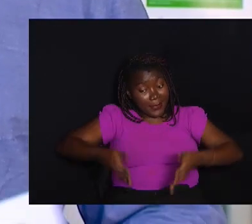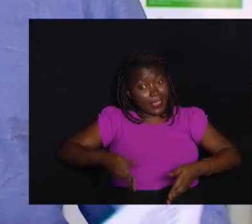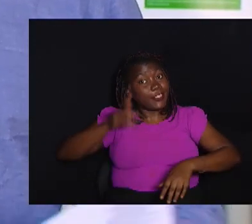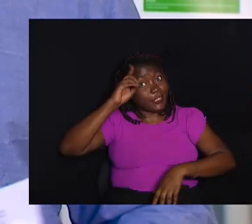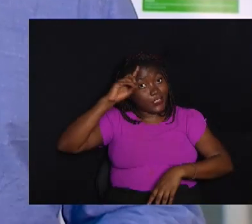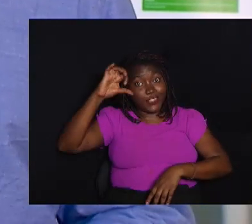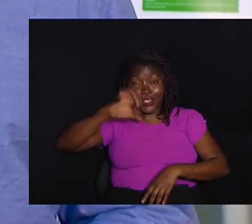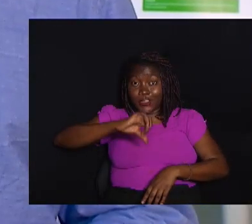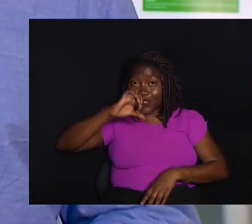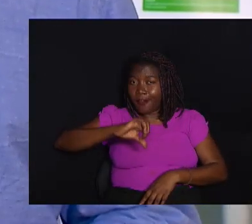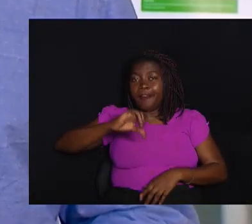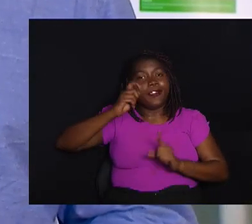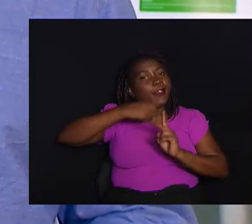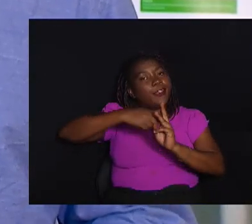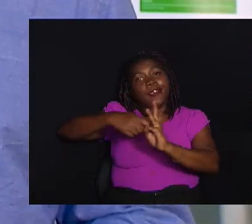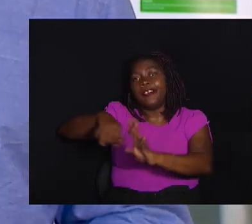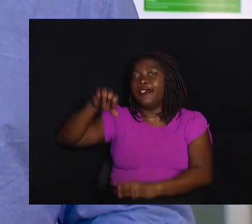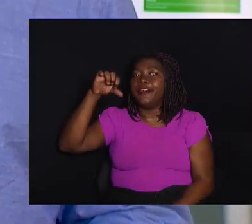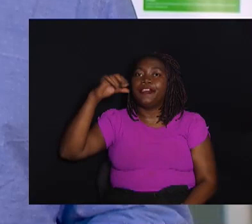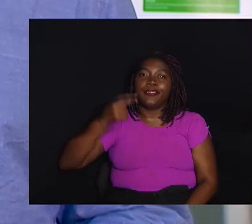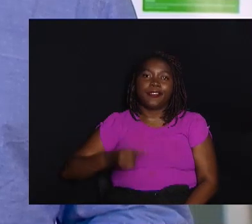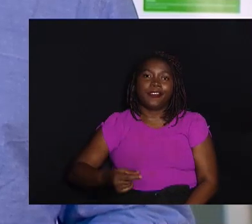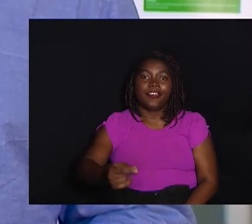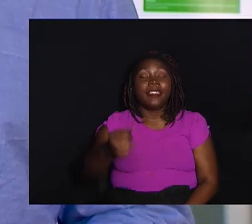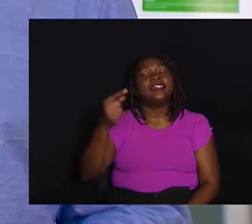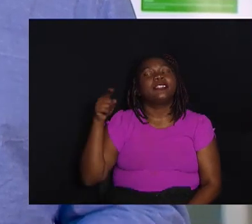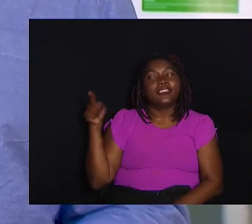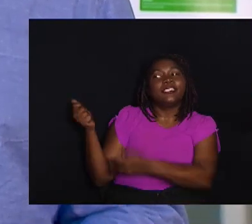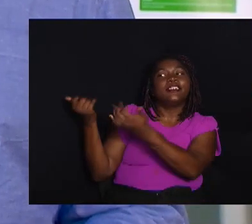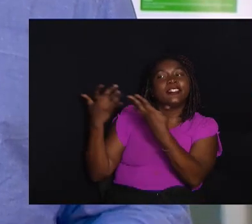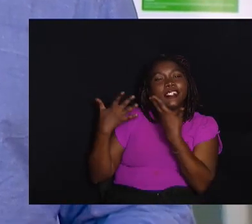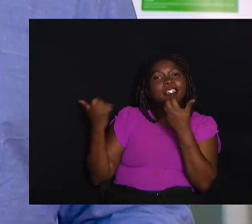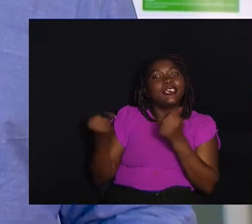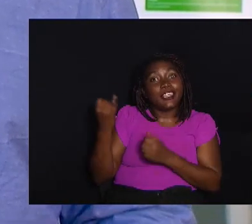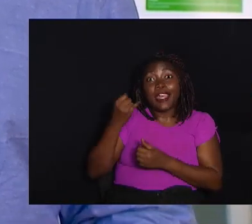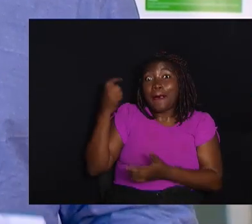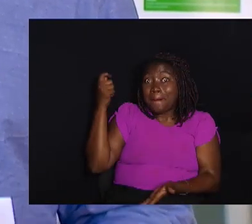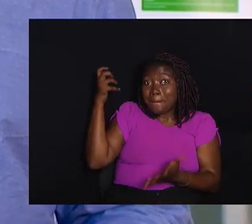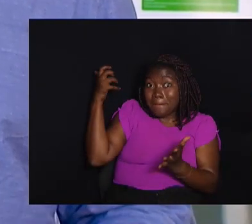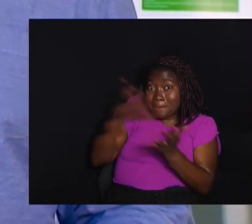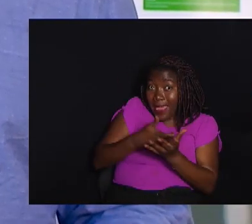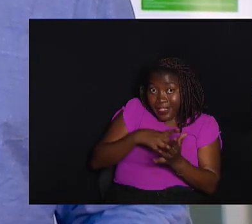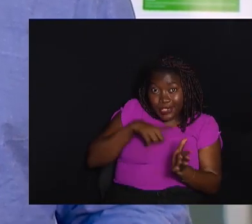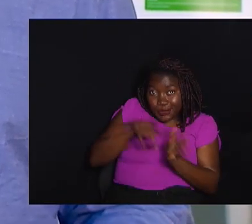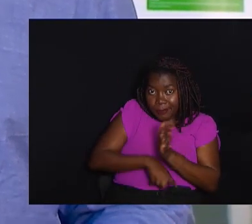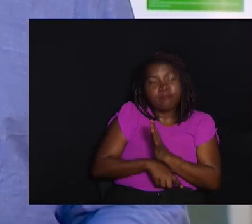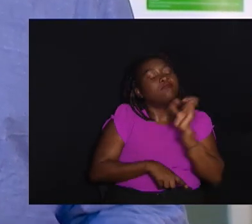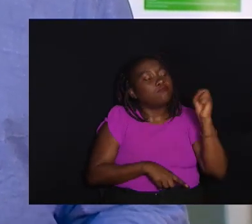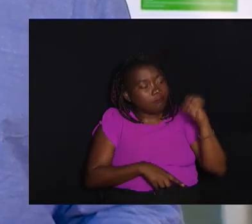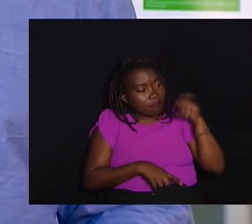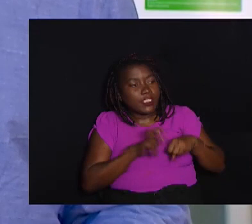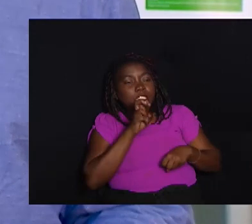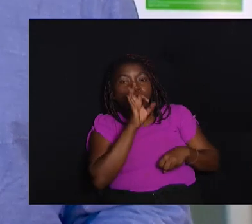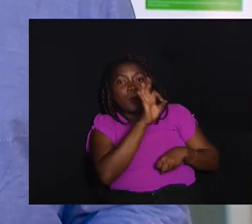vencer no dia 9 de todos os meses. O senhor tocou num ponto importante, então quem paga à vista tem desconto. Quem paga à vista tem um desconto de 5%. O